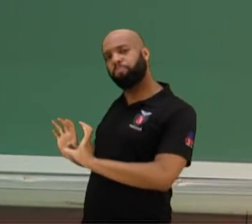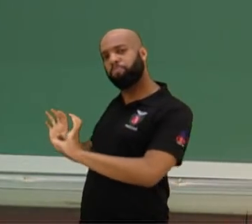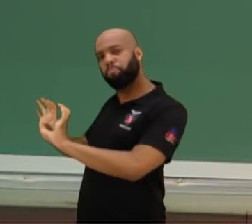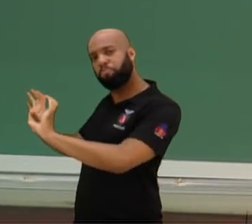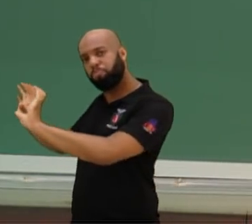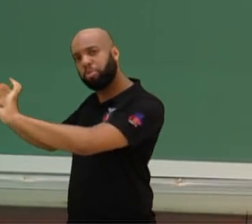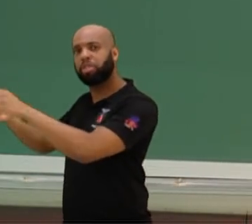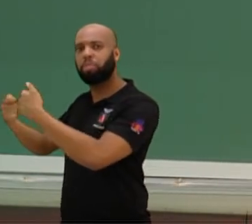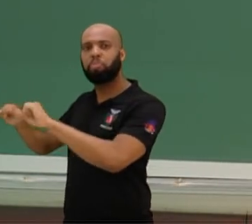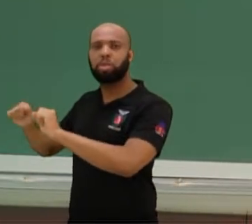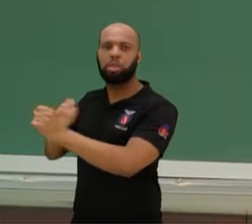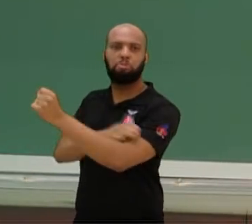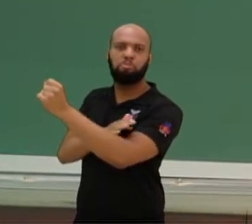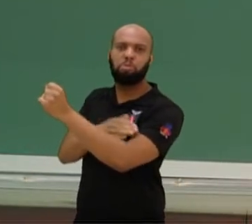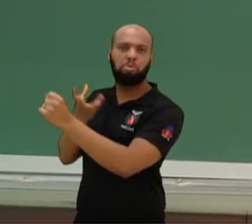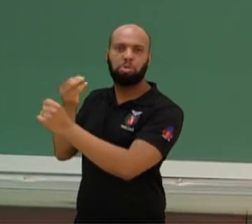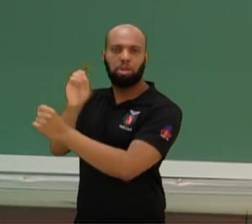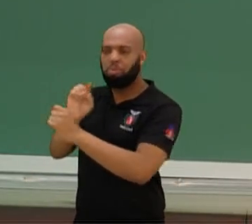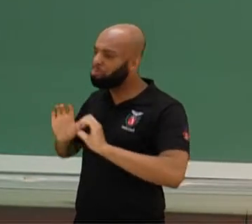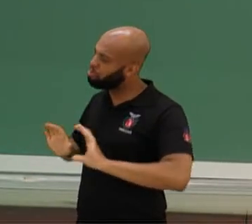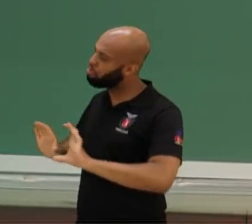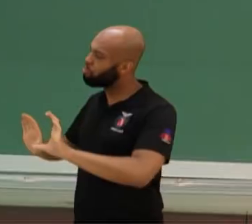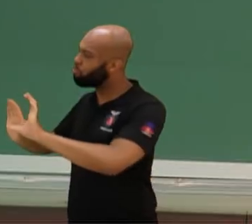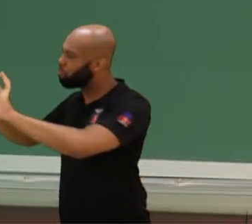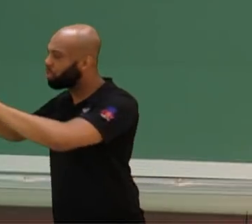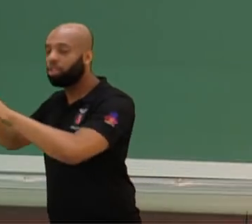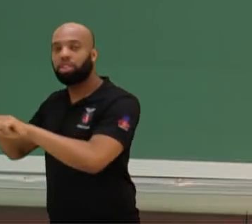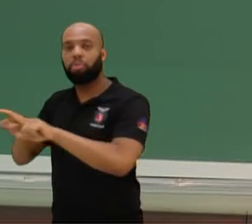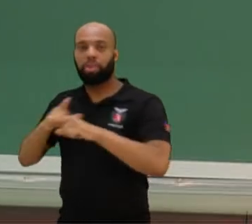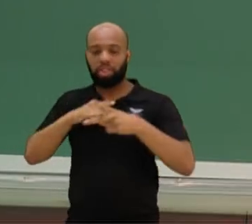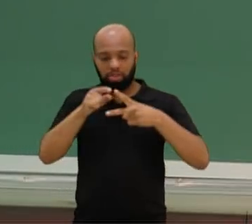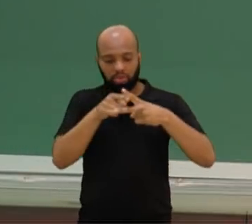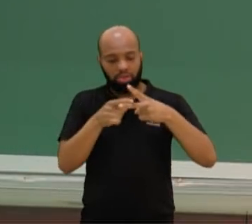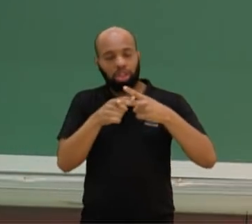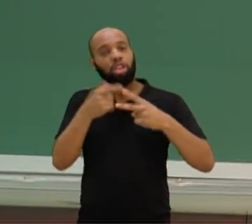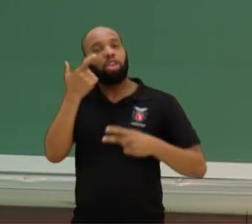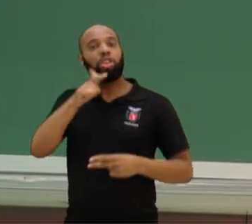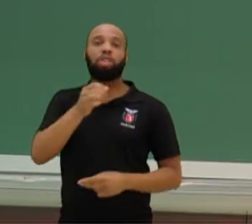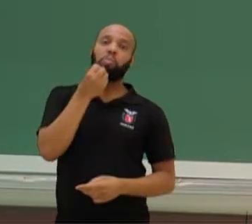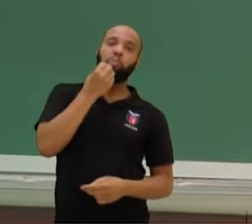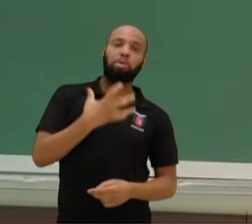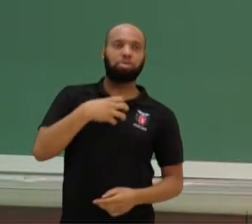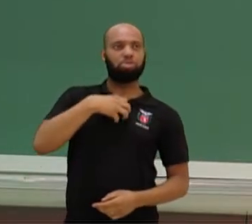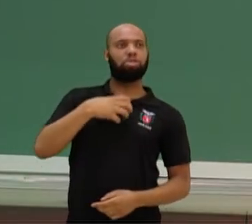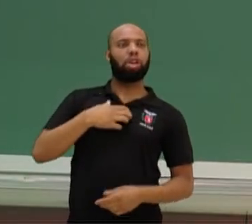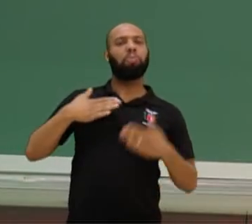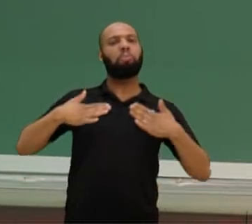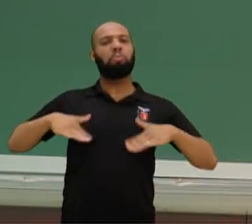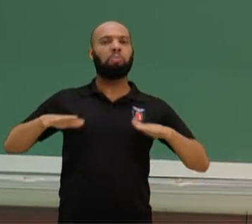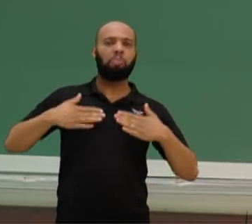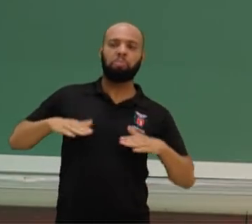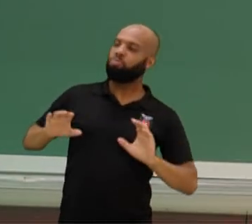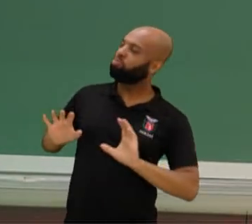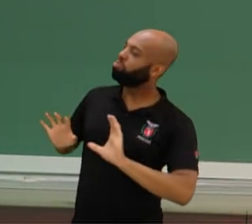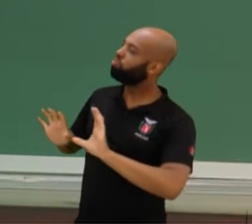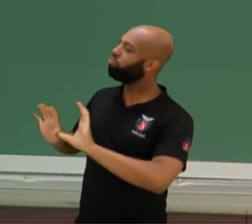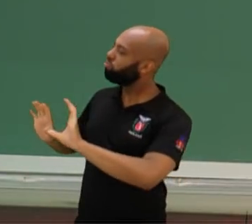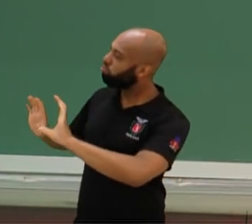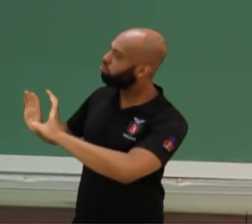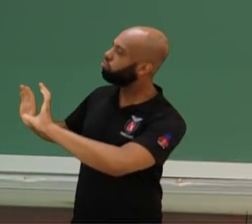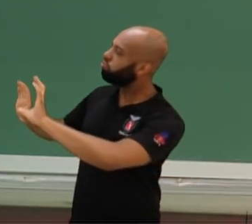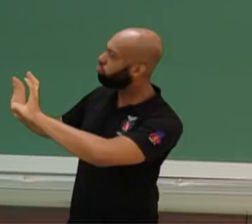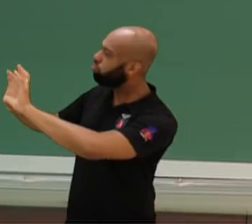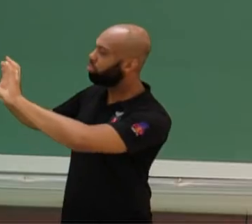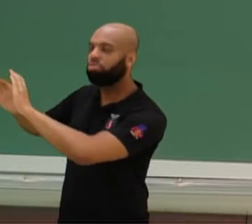menos força. E com um ângulo também que você consegue empurrar o corpo, conseguindo agir sobre ele uma força